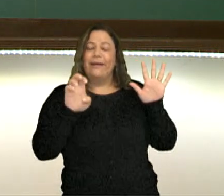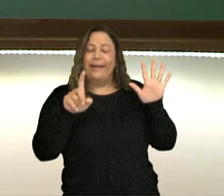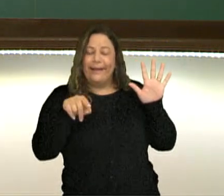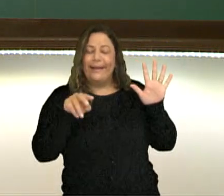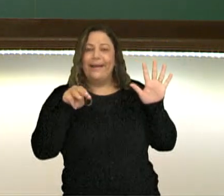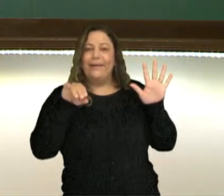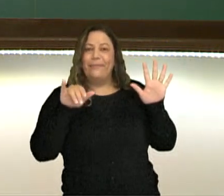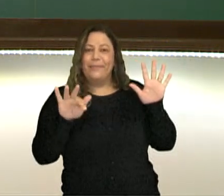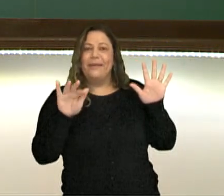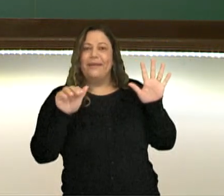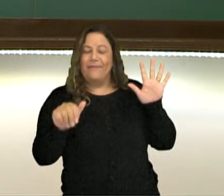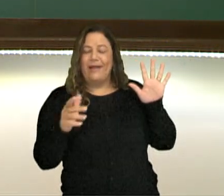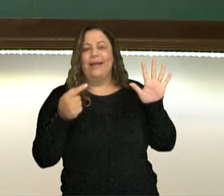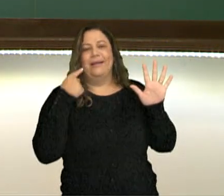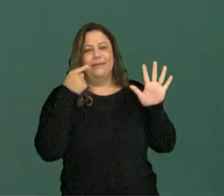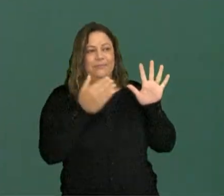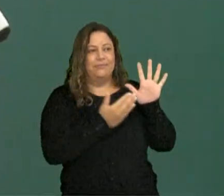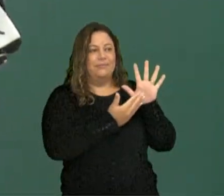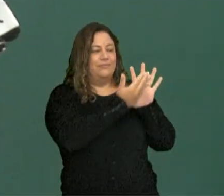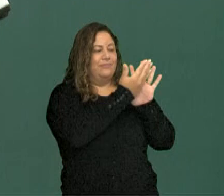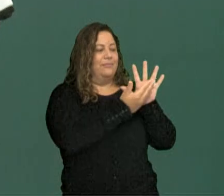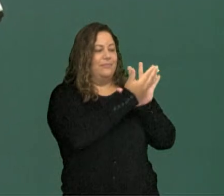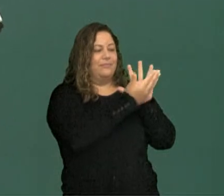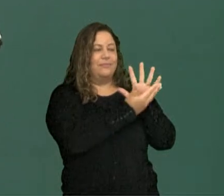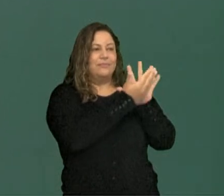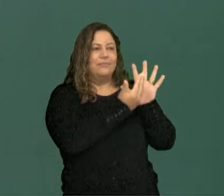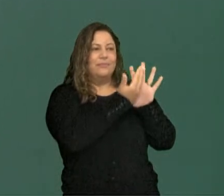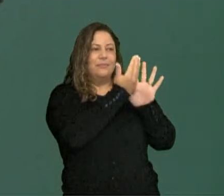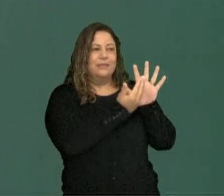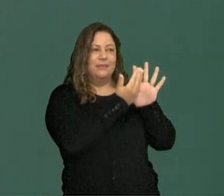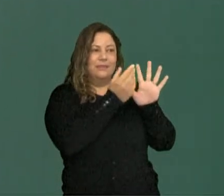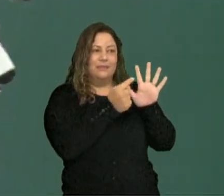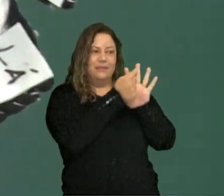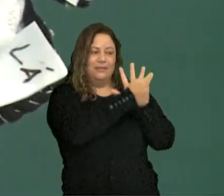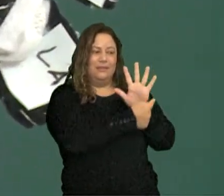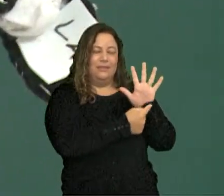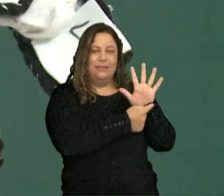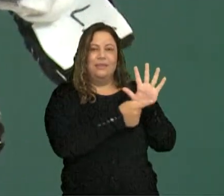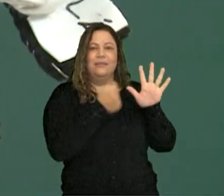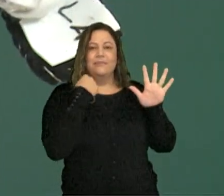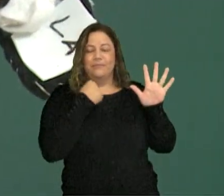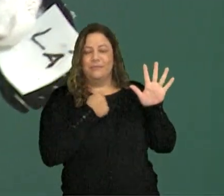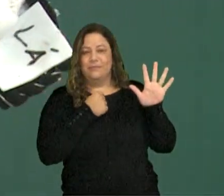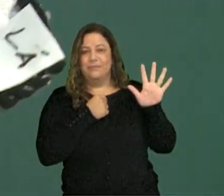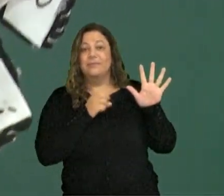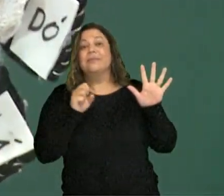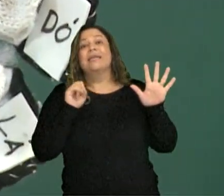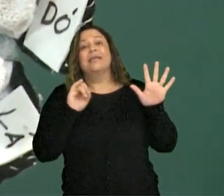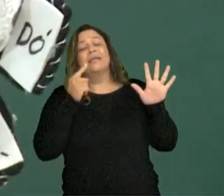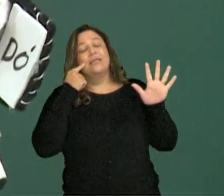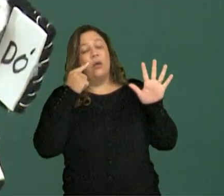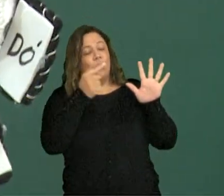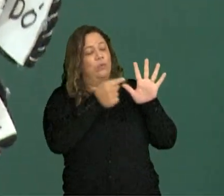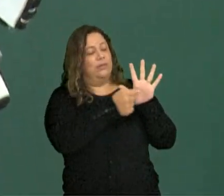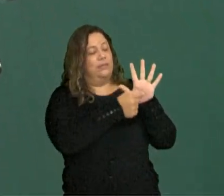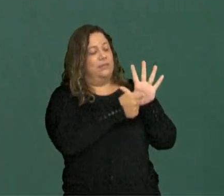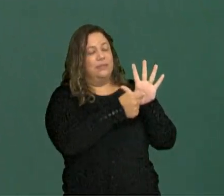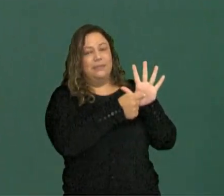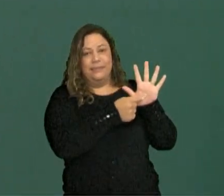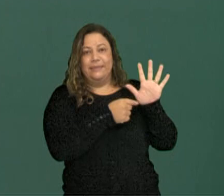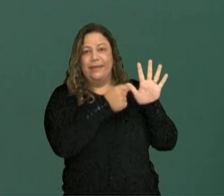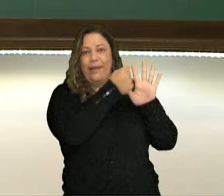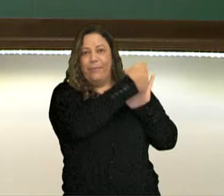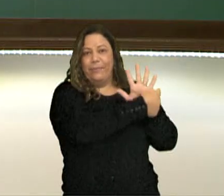Mi, Fá. Né? Então, vai seguir essa sequência se a clave de Sol estiver na segunda linha. Então, a partitura